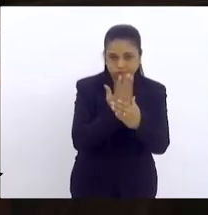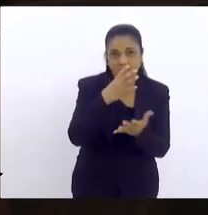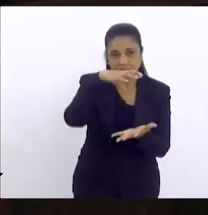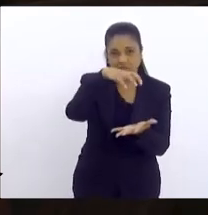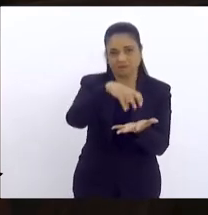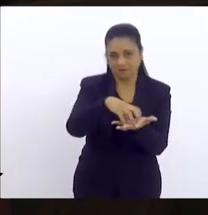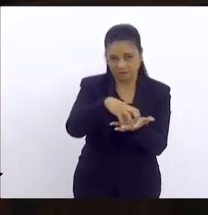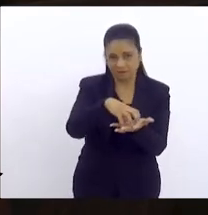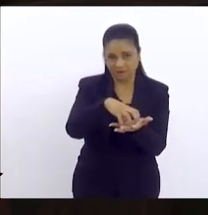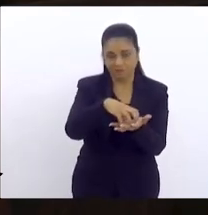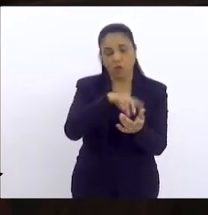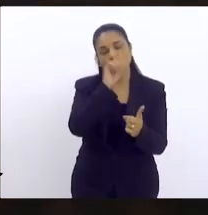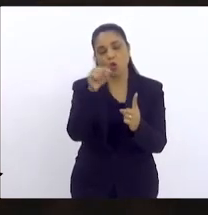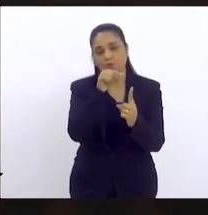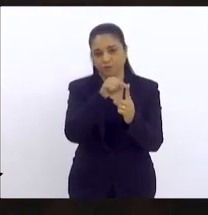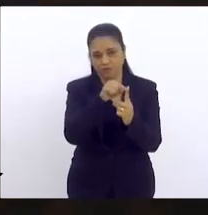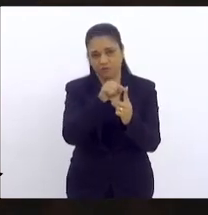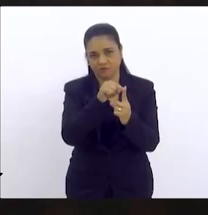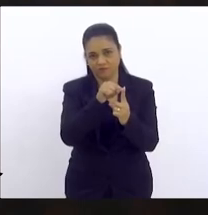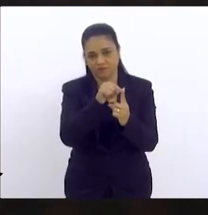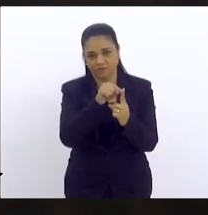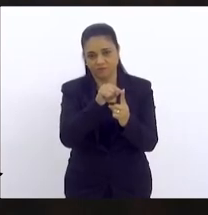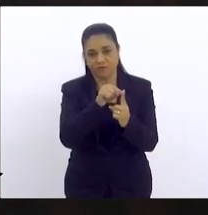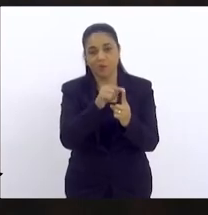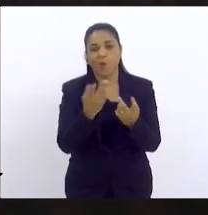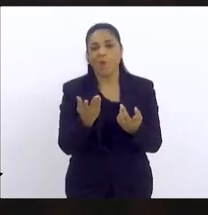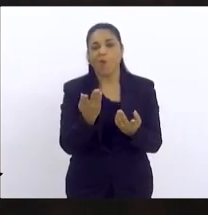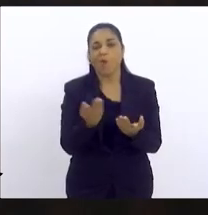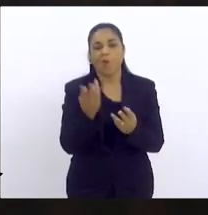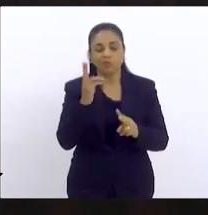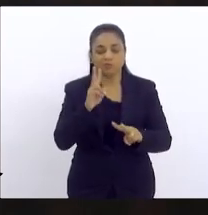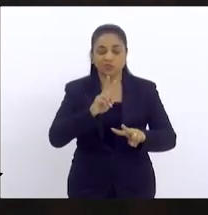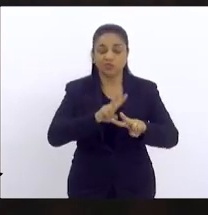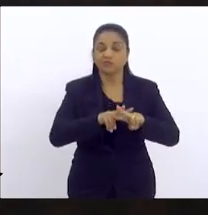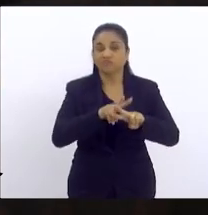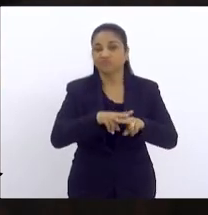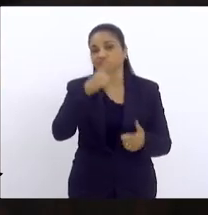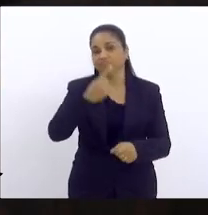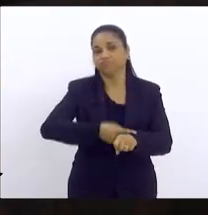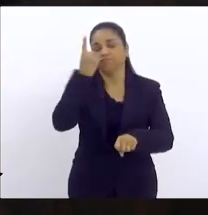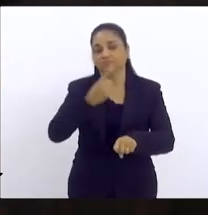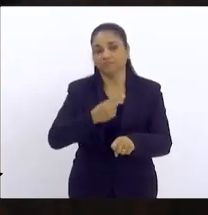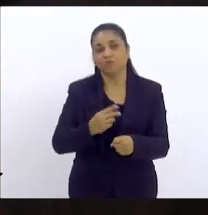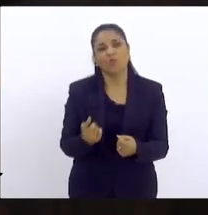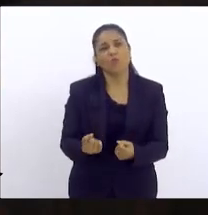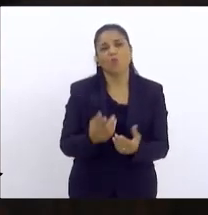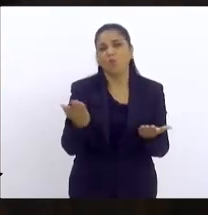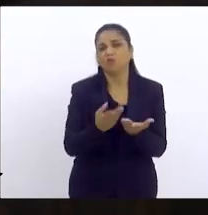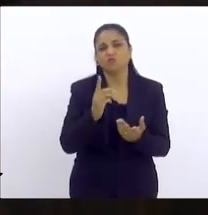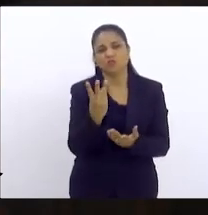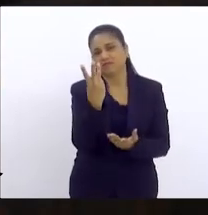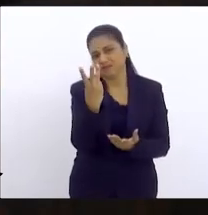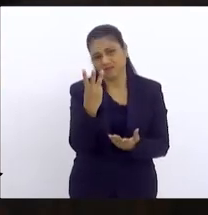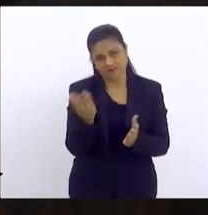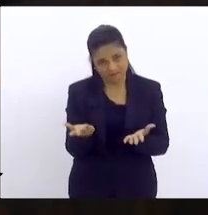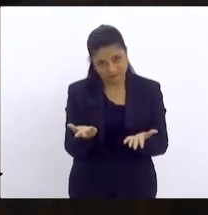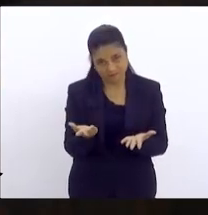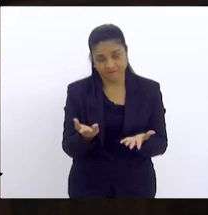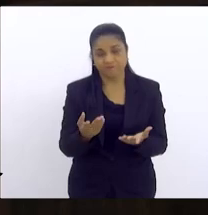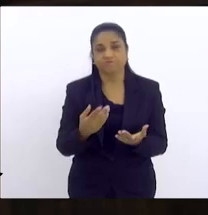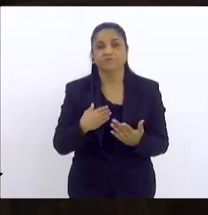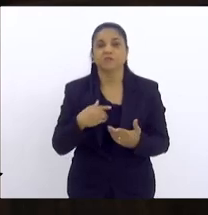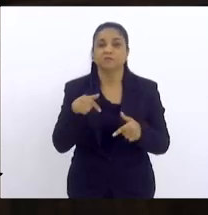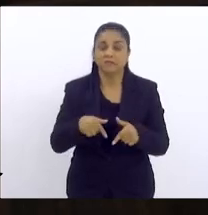nosso objetivo tá hoje nós temos três tá então eu quero novamente agradecer pela oportunidade de estar aqui estamos à disposição